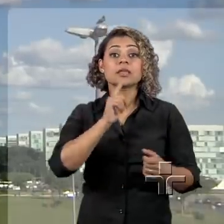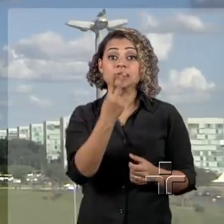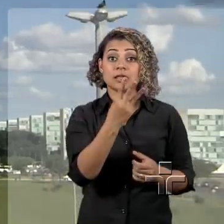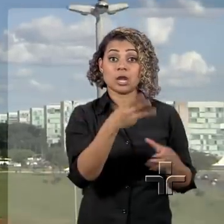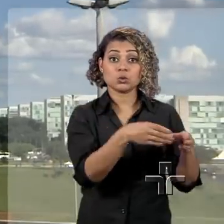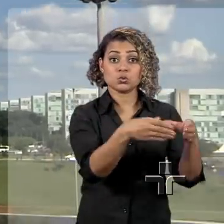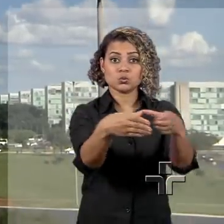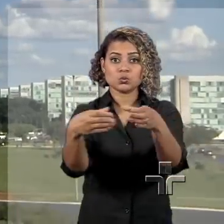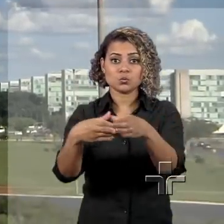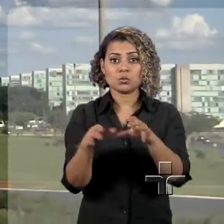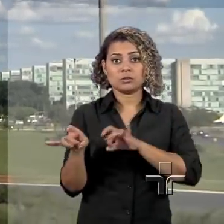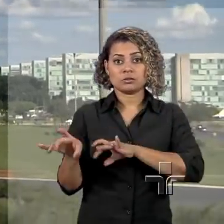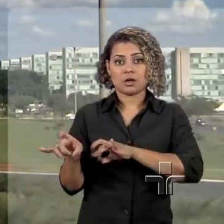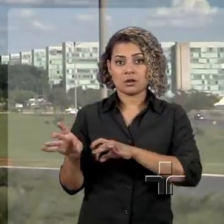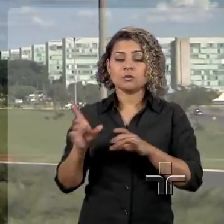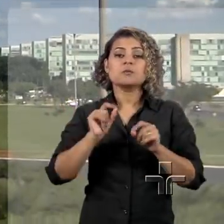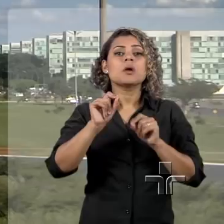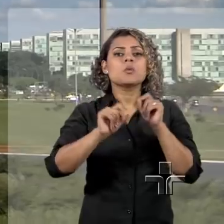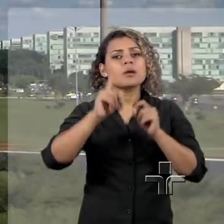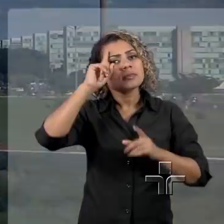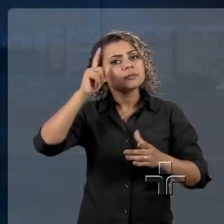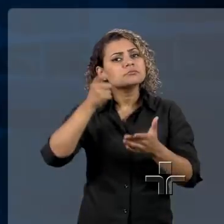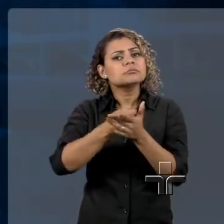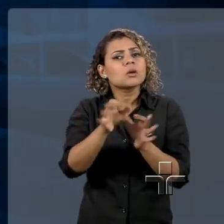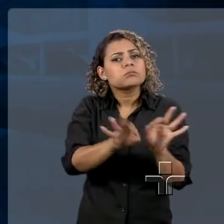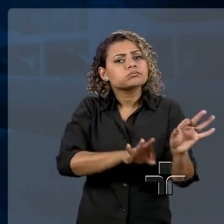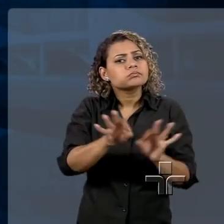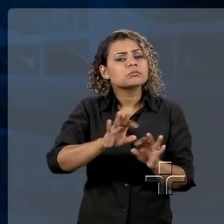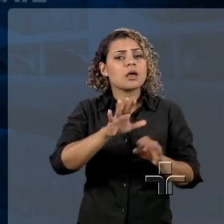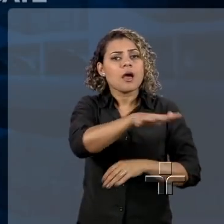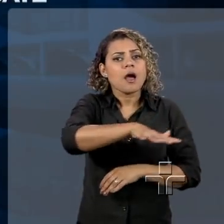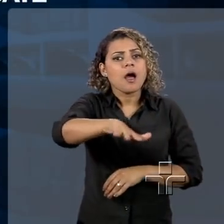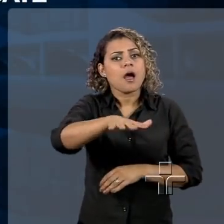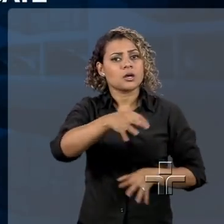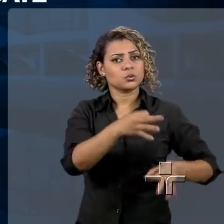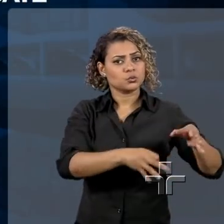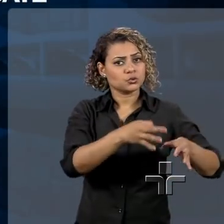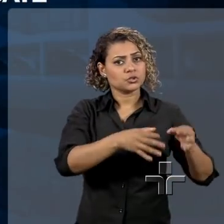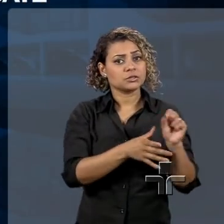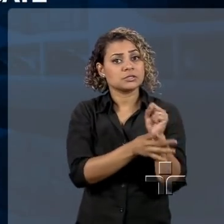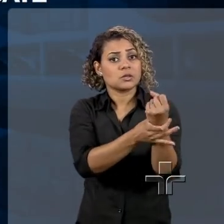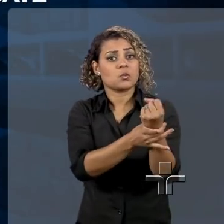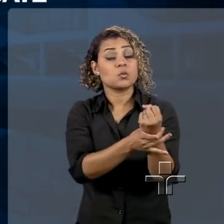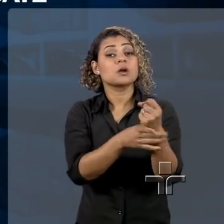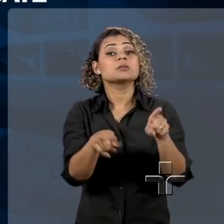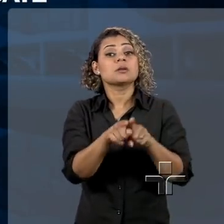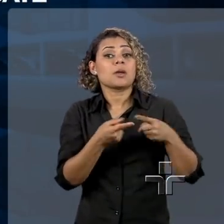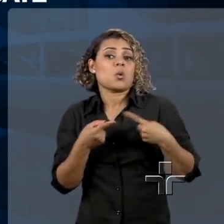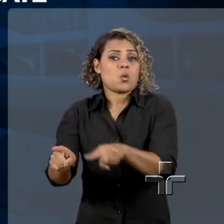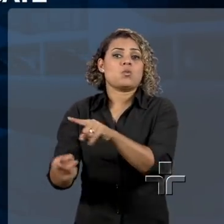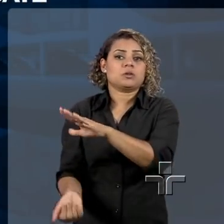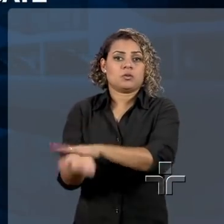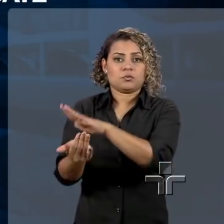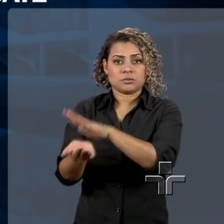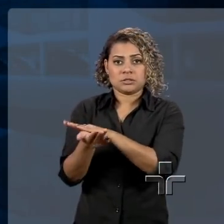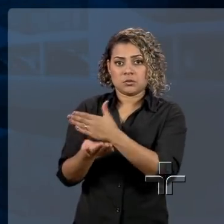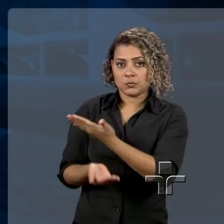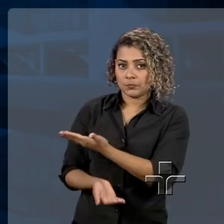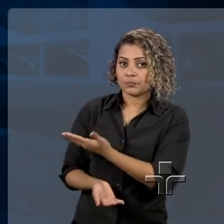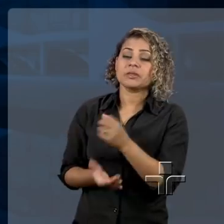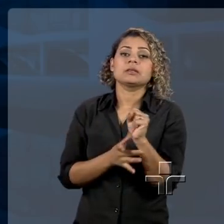para cuidar das medidas que devem ser adotadas nas áreas de justiça, segurança e combate à corrupção,